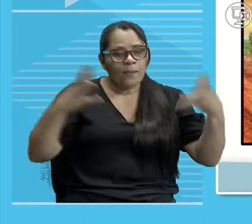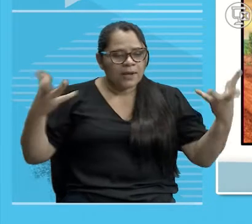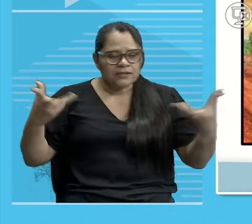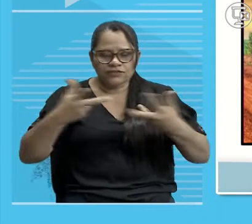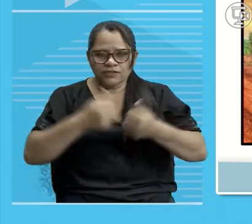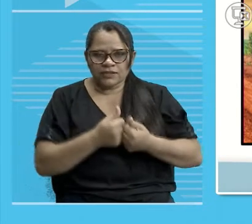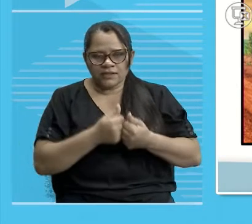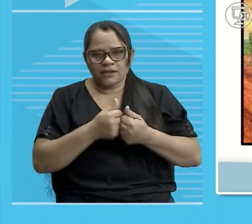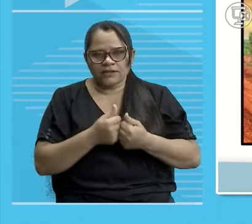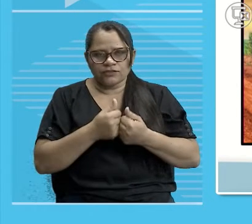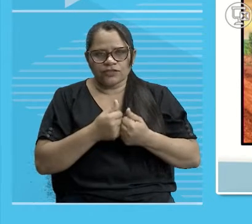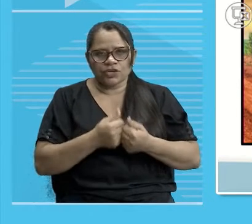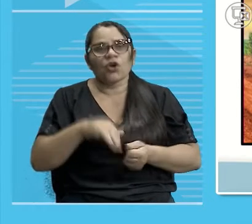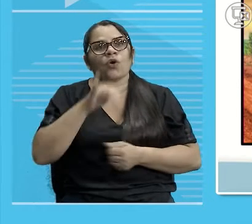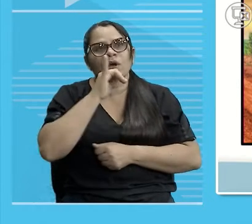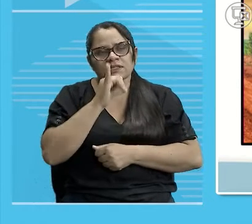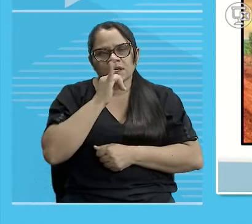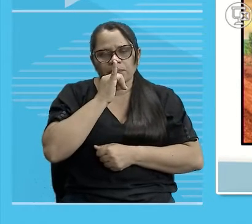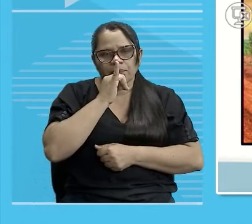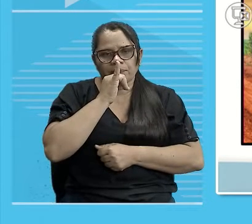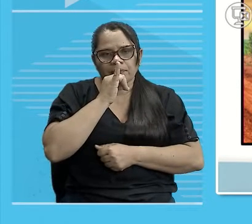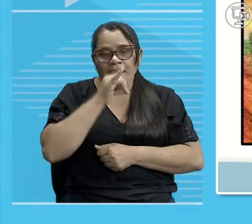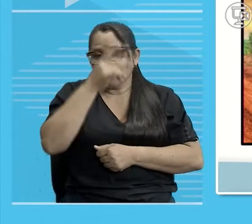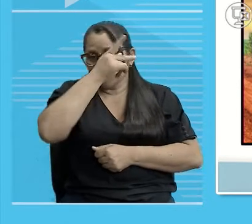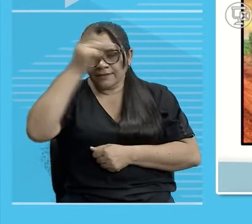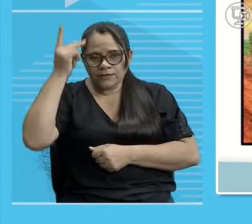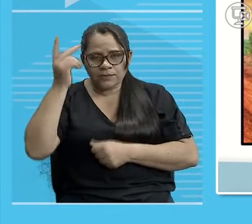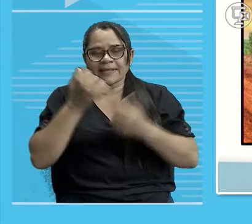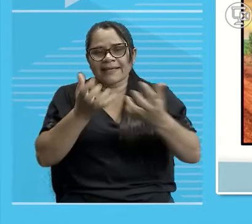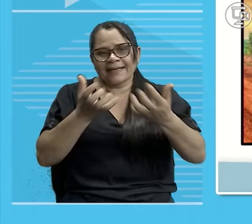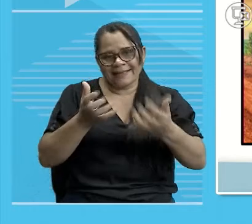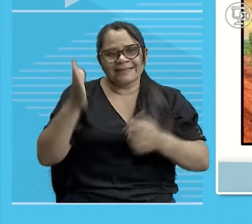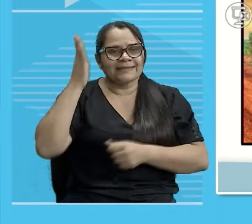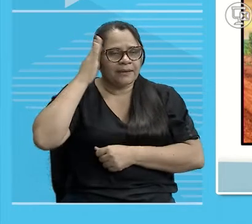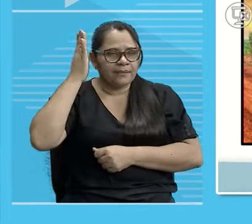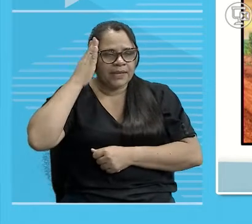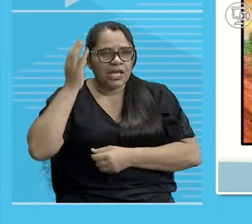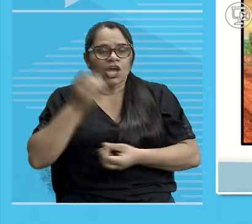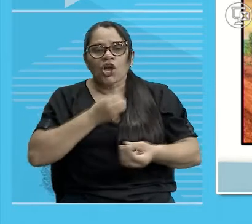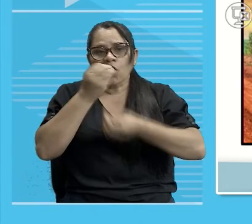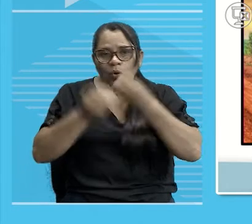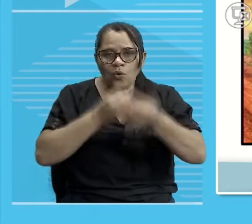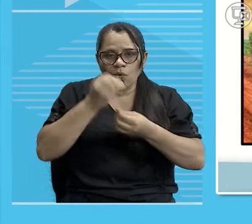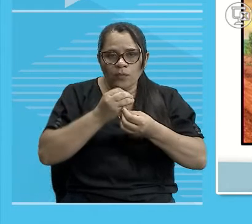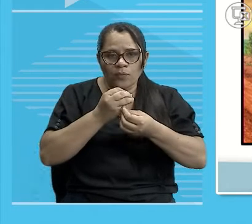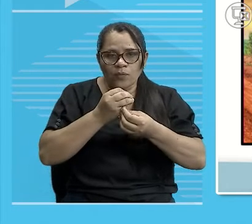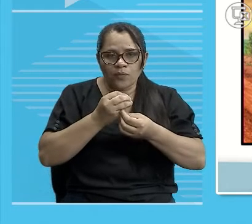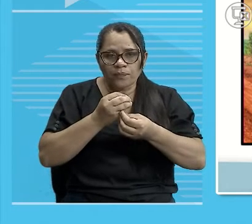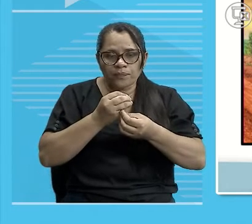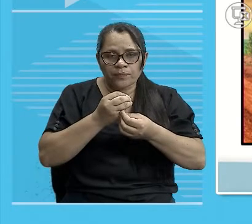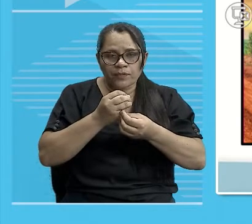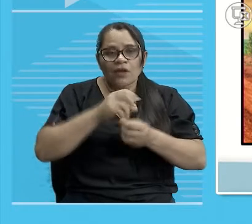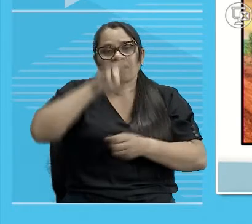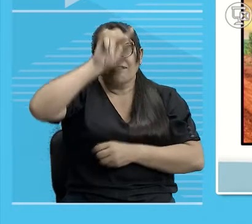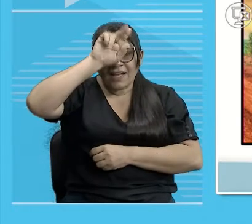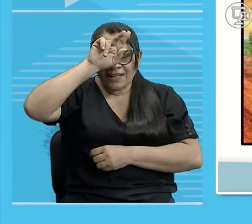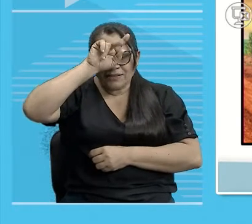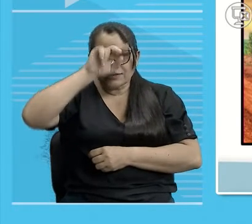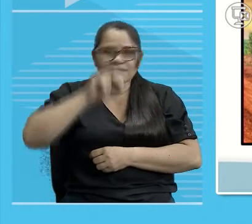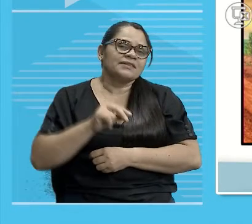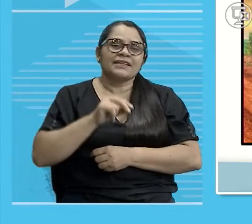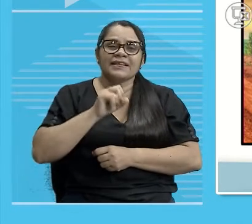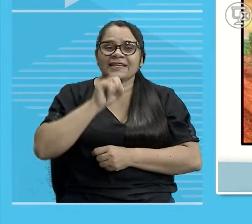ideia de como está por exemplo a expansão de uma praga na sua plantação o tamanho